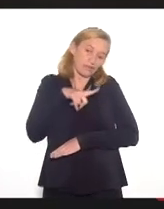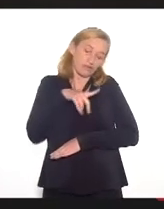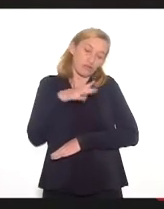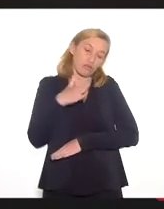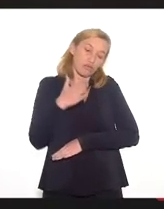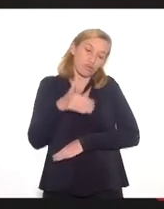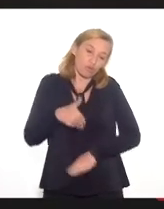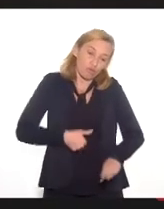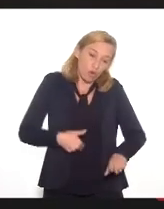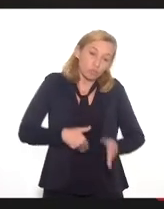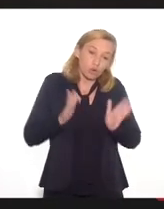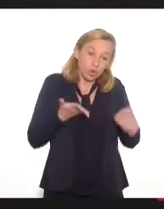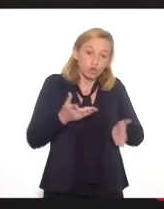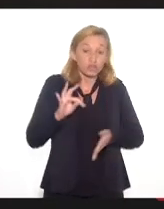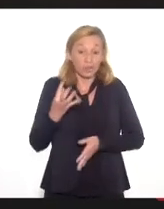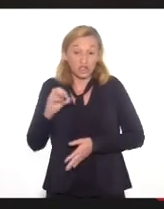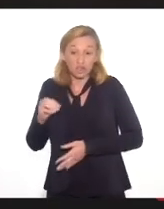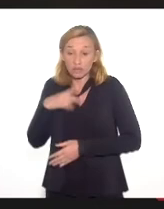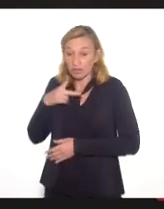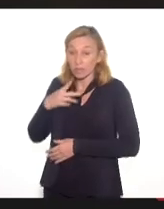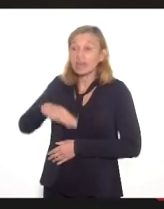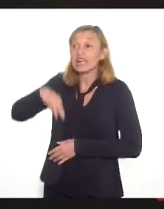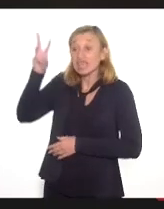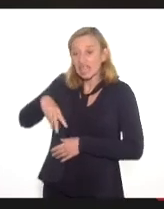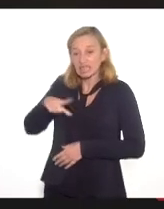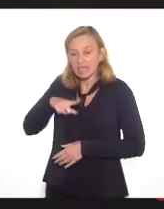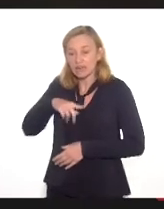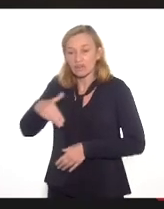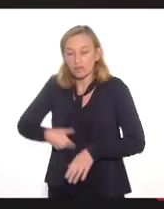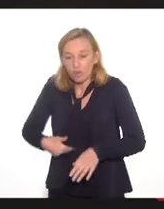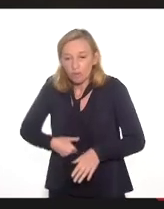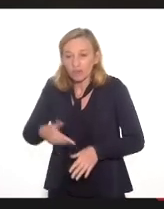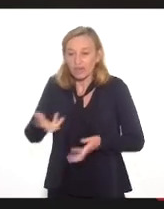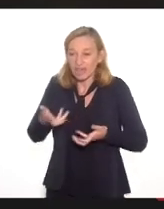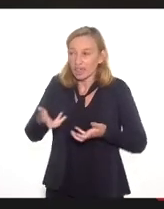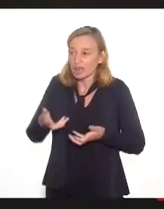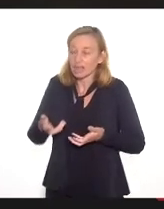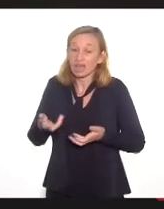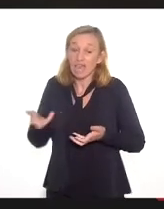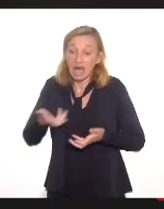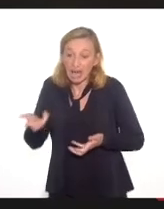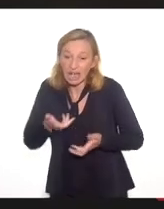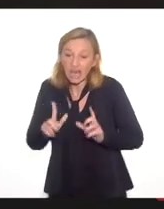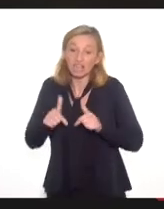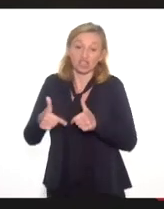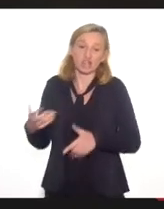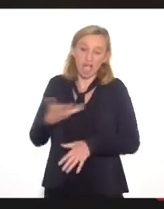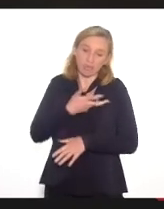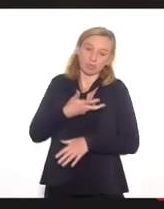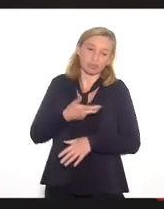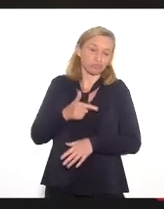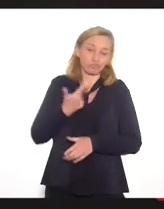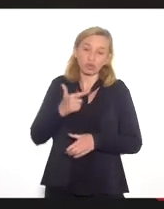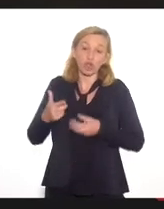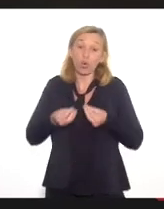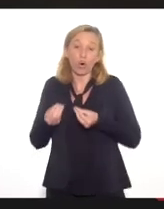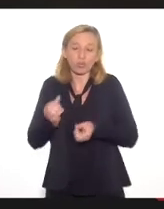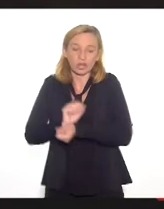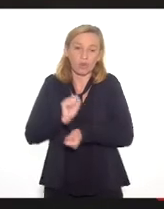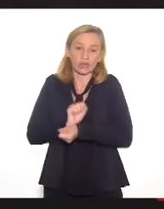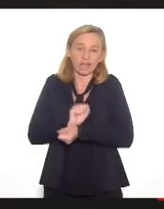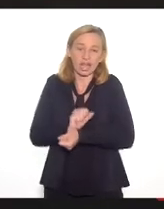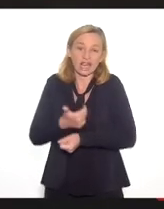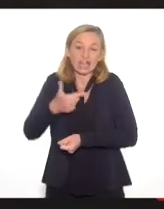afinal como o Betinho dizia quem tem fome tem pressa não dá para esperar a gente não pode esperar mais 5 10